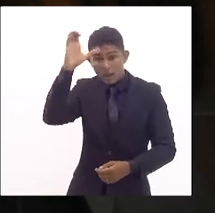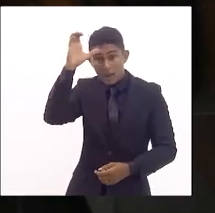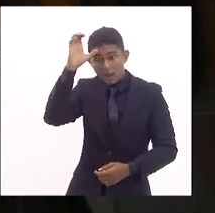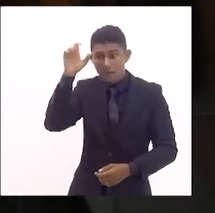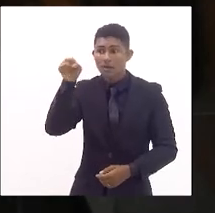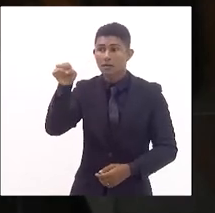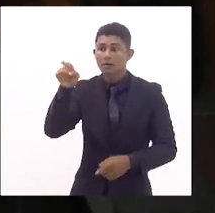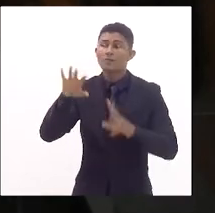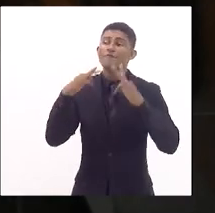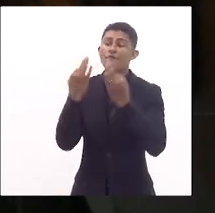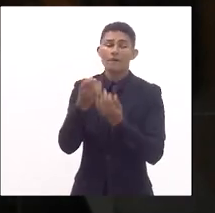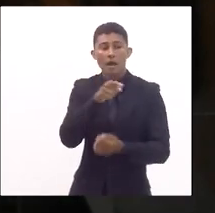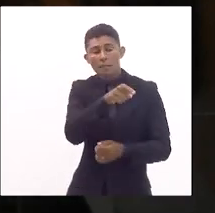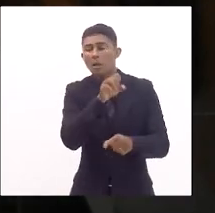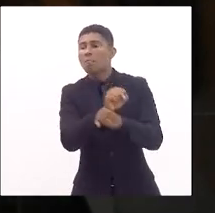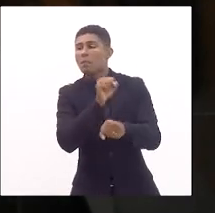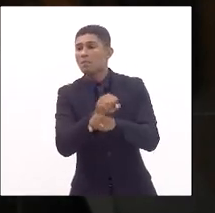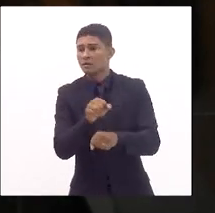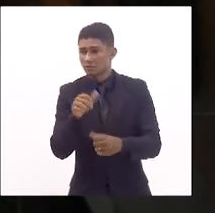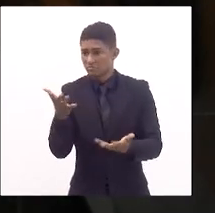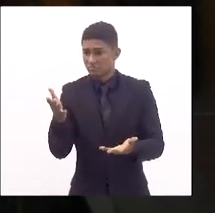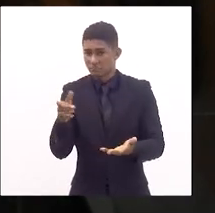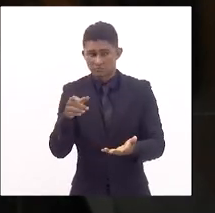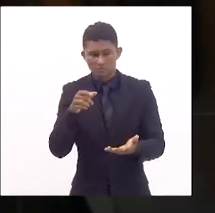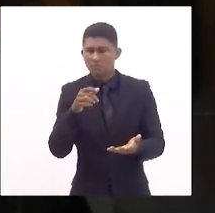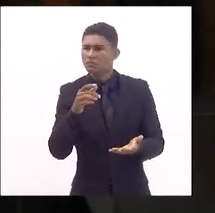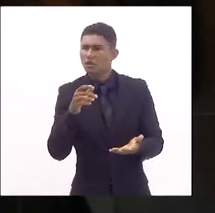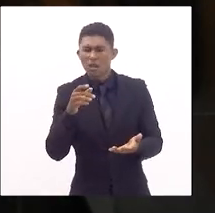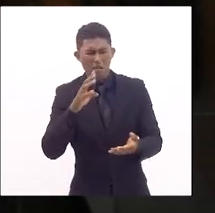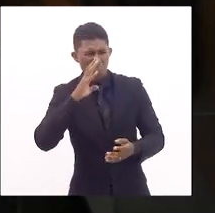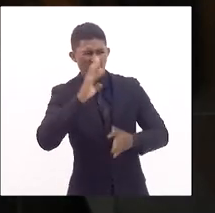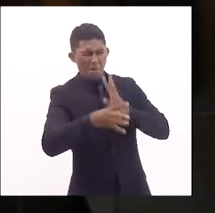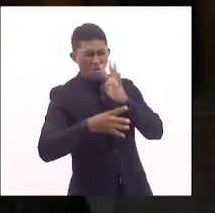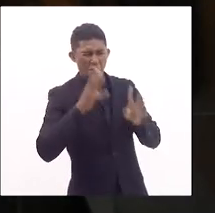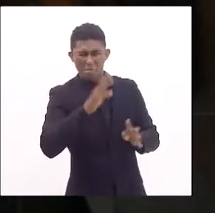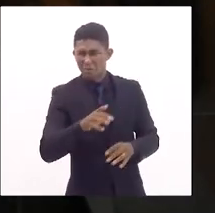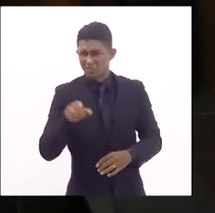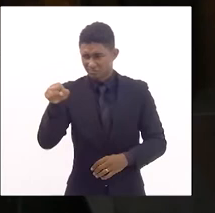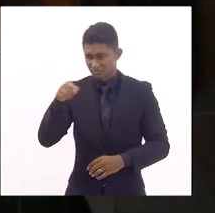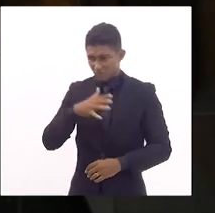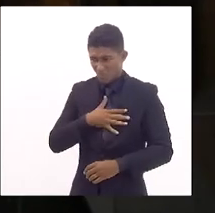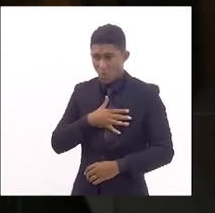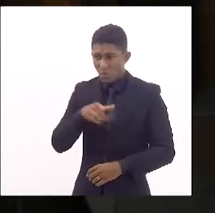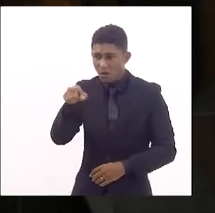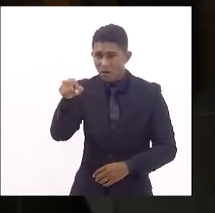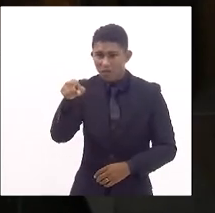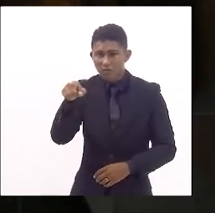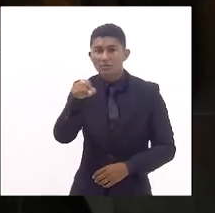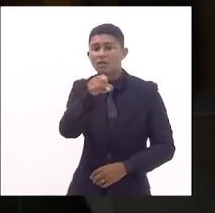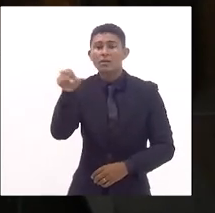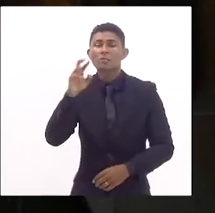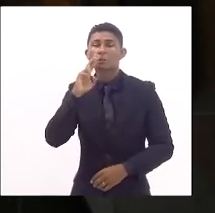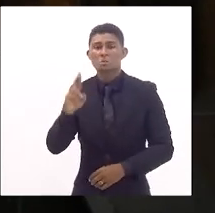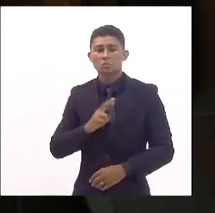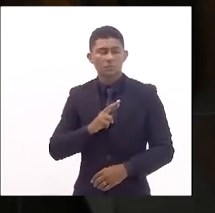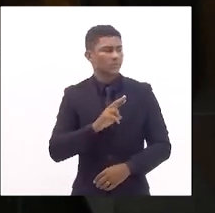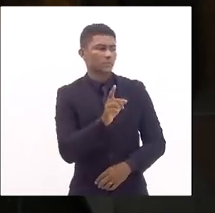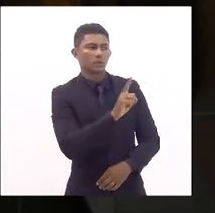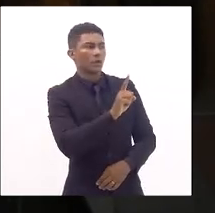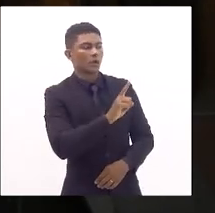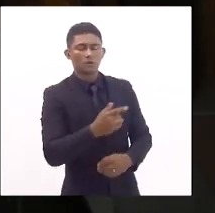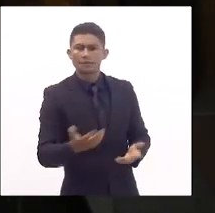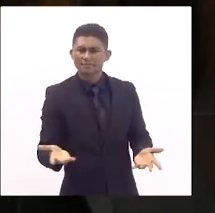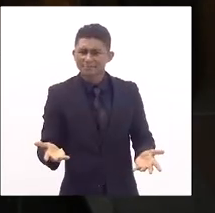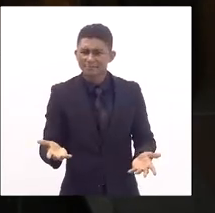algumas querido você ia gostar que fosse tratada com essa falta de respeito Se eu estiver a cara de pau de dizer que não